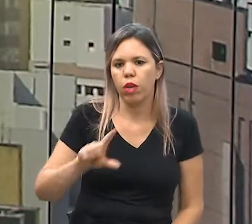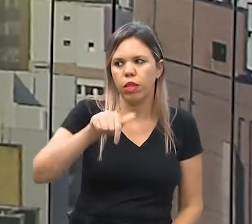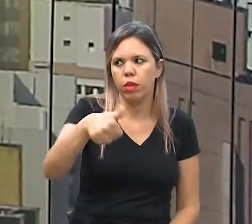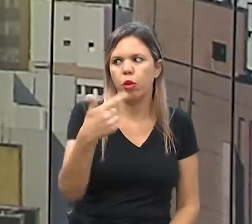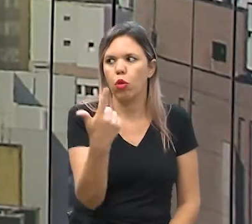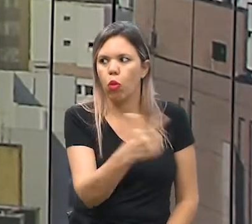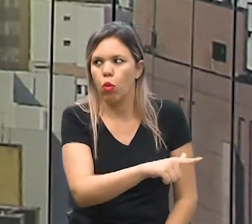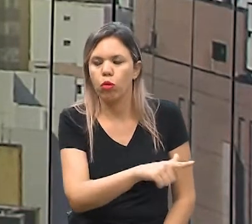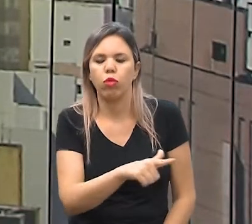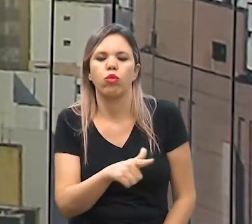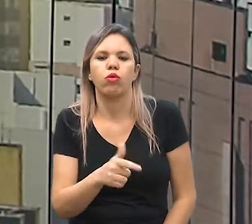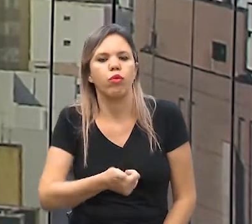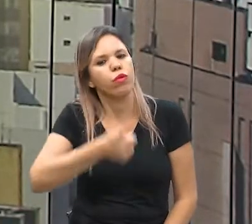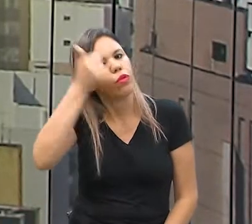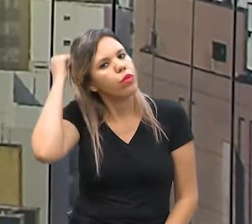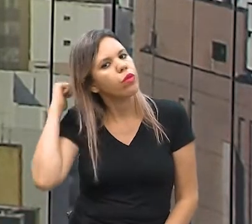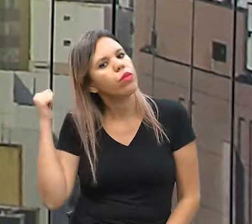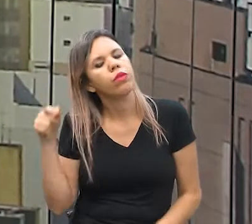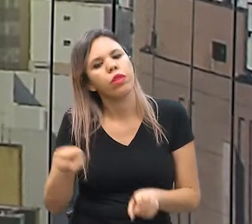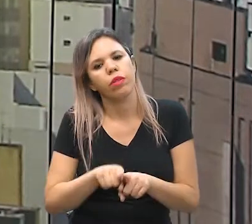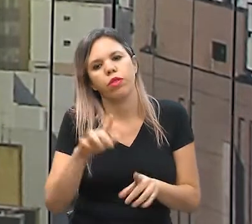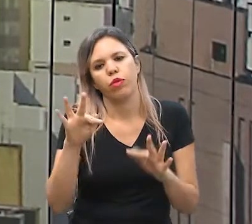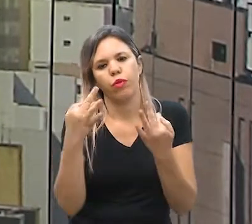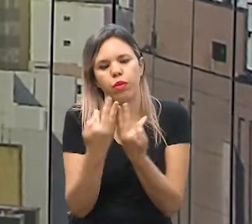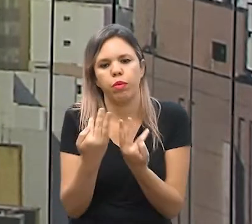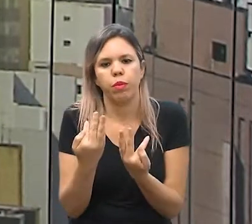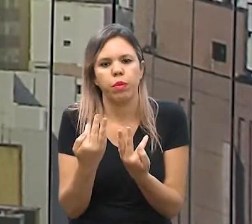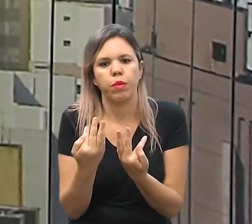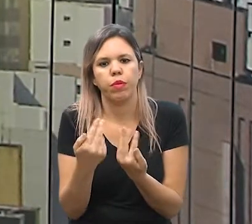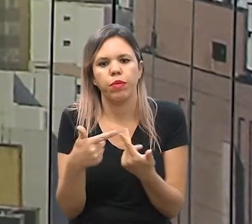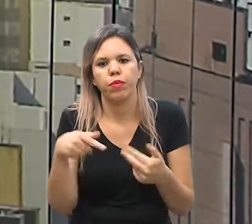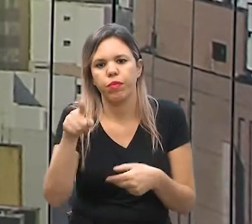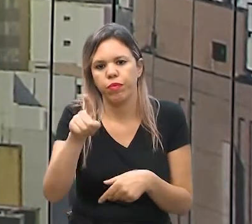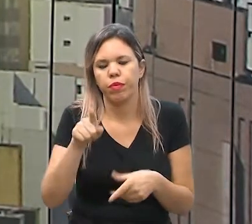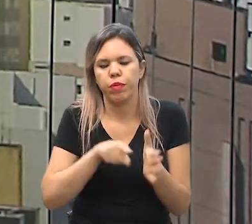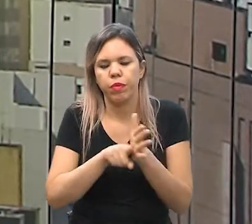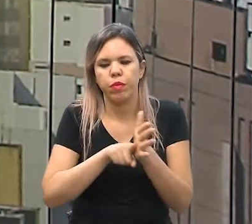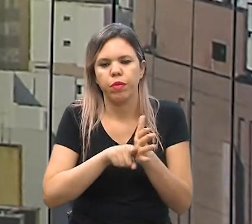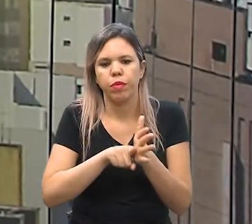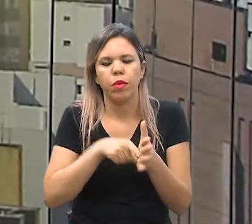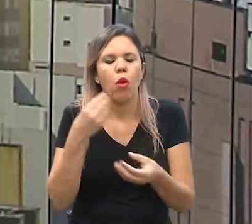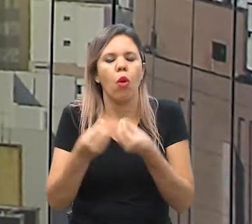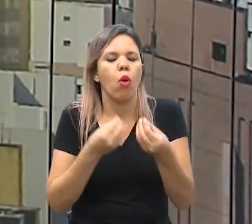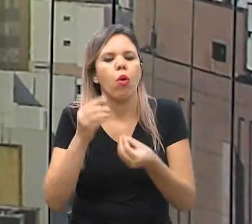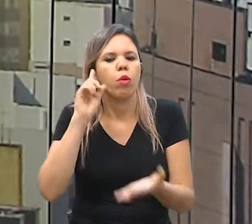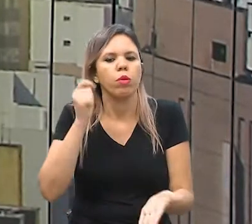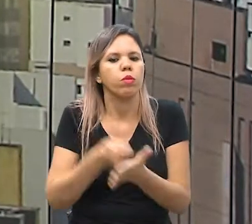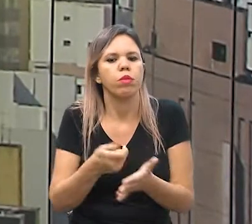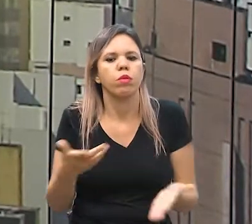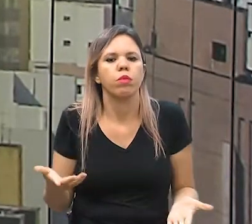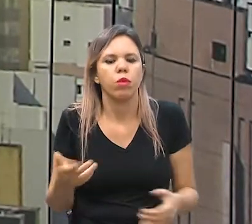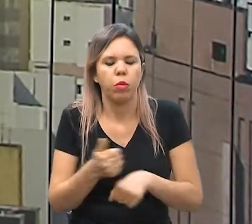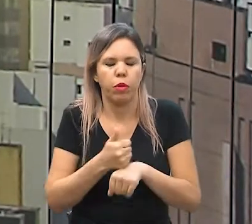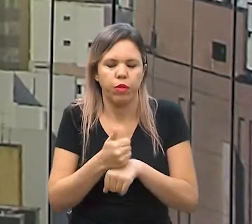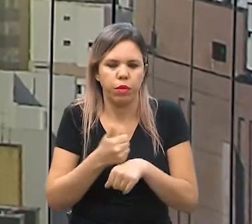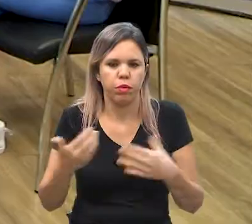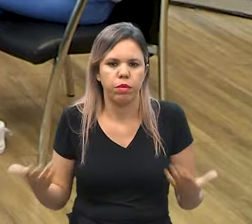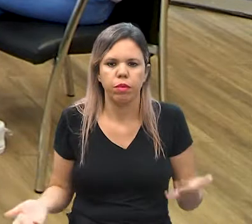depois um outro vestibular? Teve influência da sua família? Foi um curso que você pesquisou? Como é que você decidiu uma